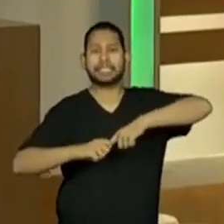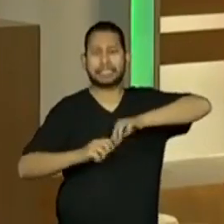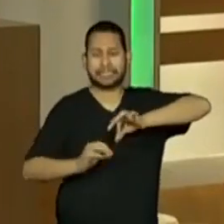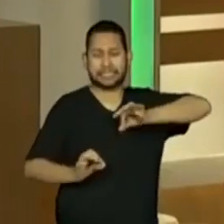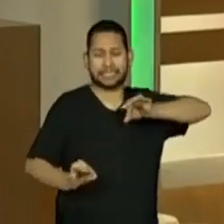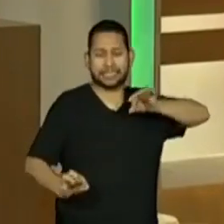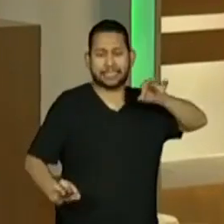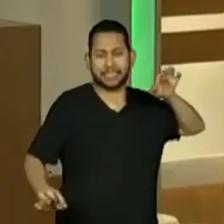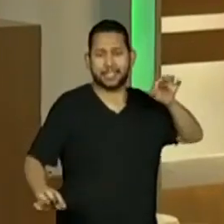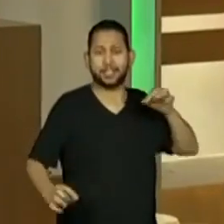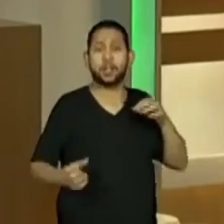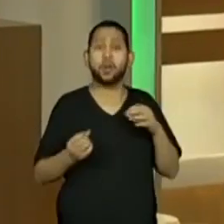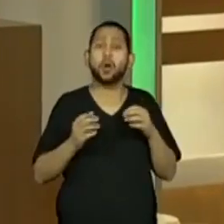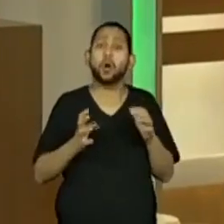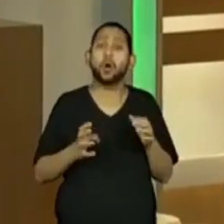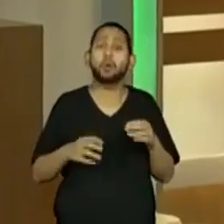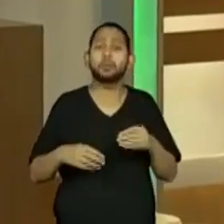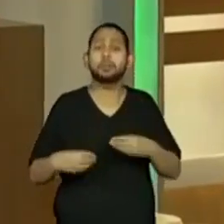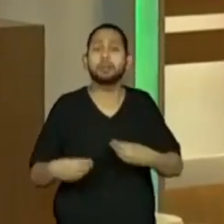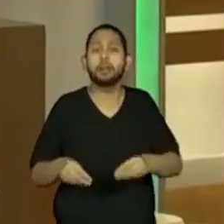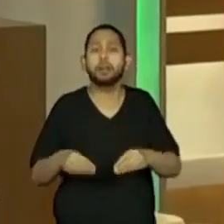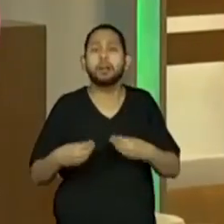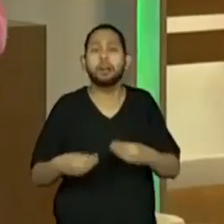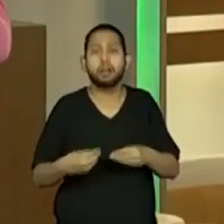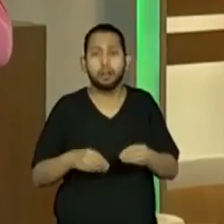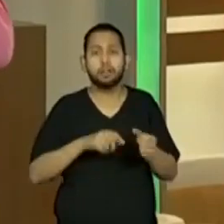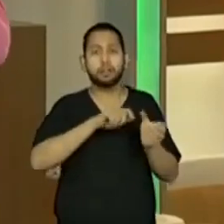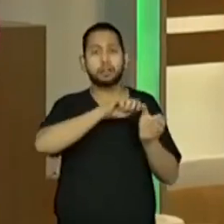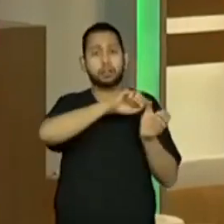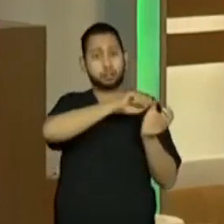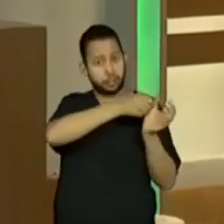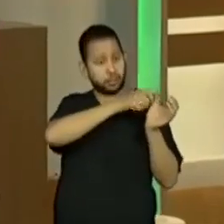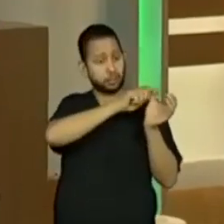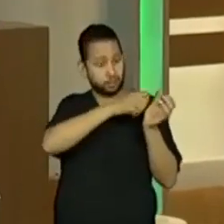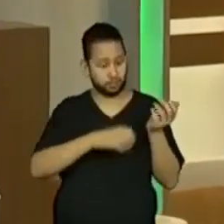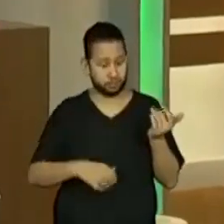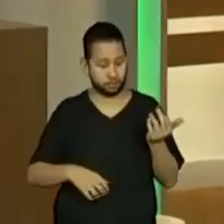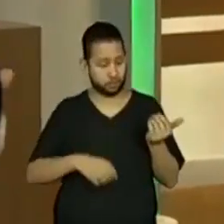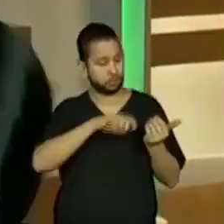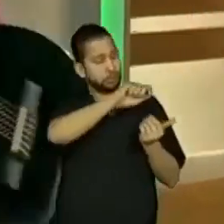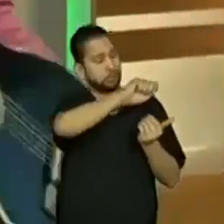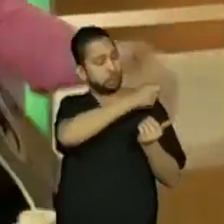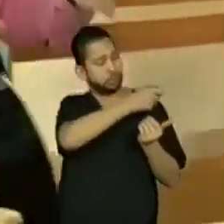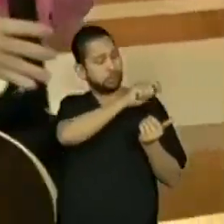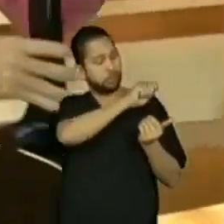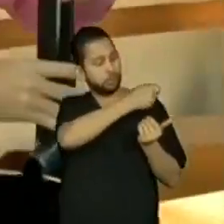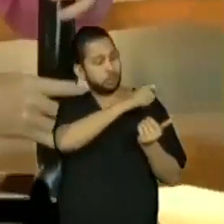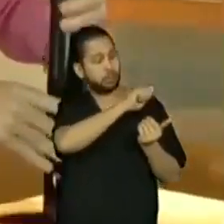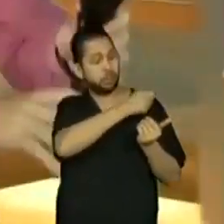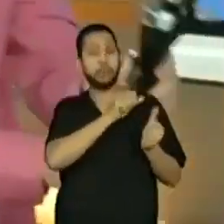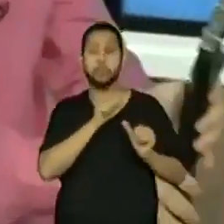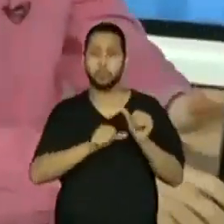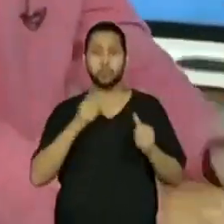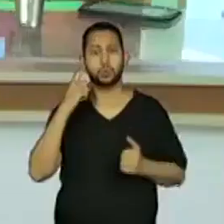esticadas, ou mais frouxas. Isso também vai criar sons diferentes, tá?